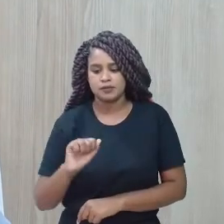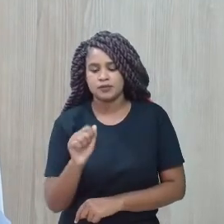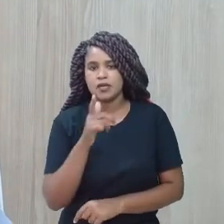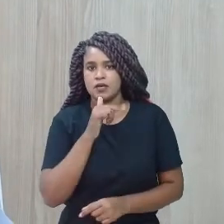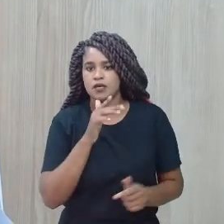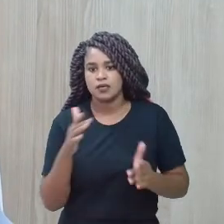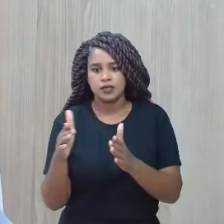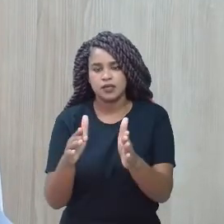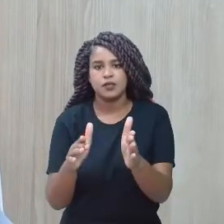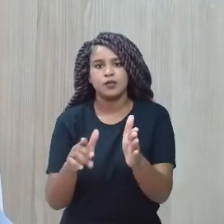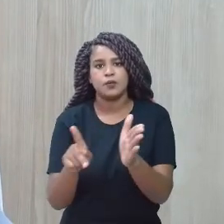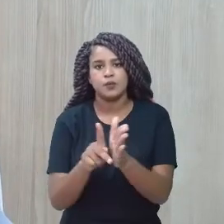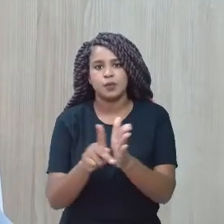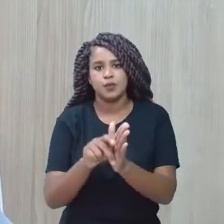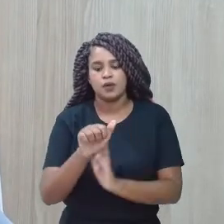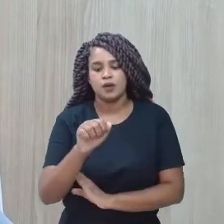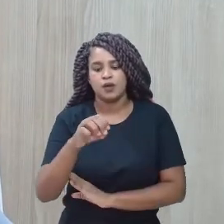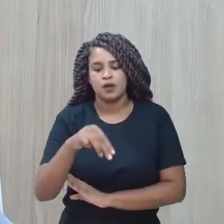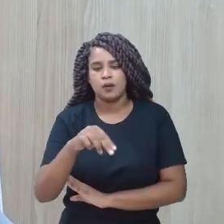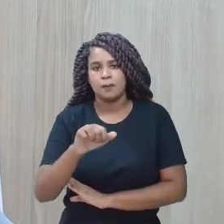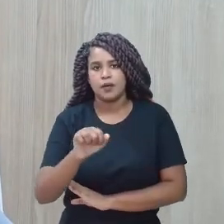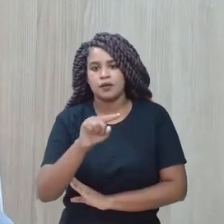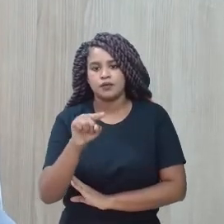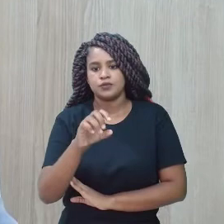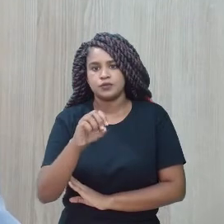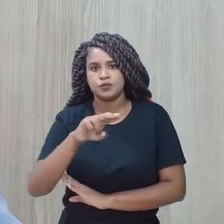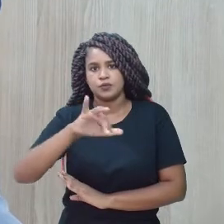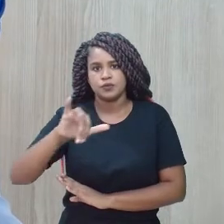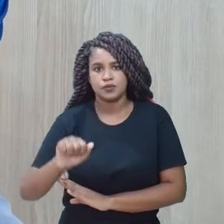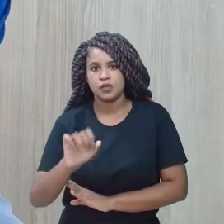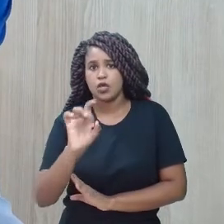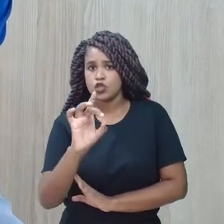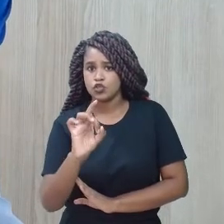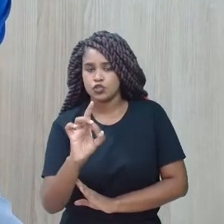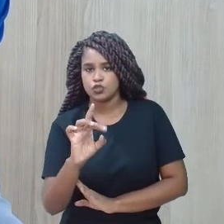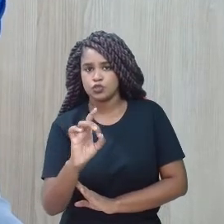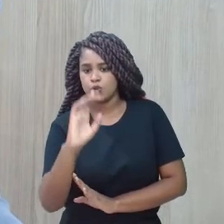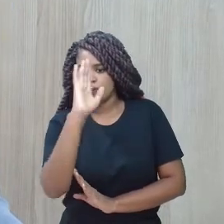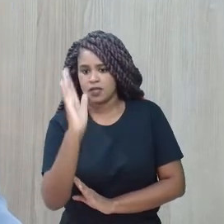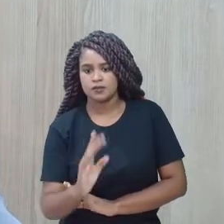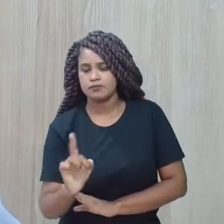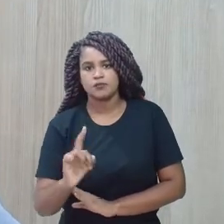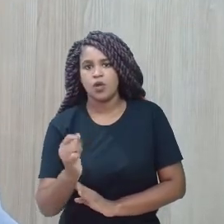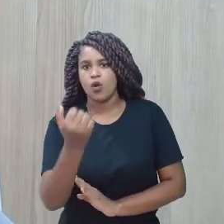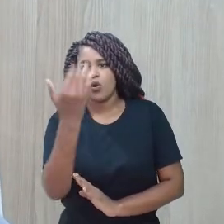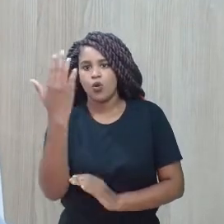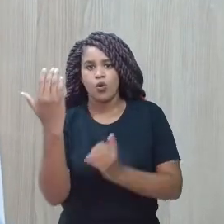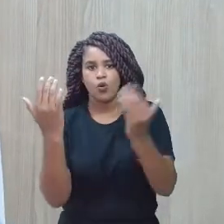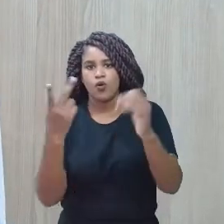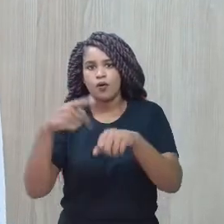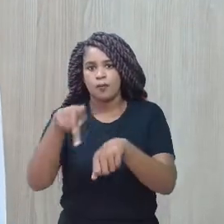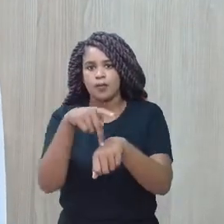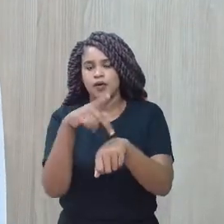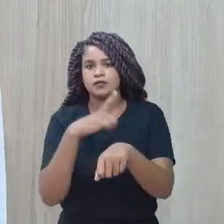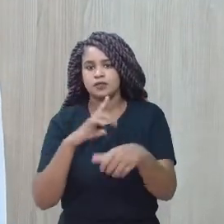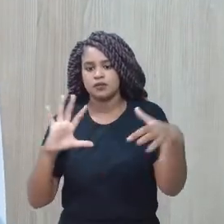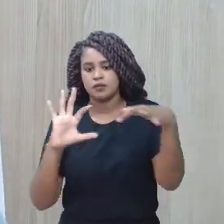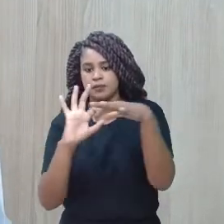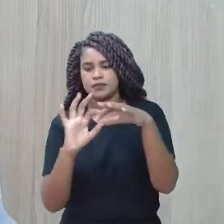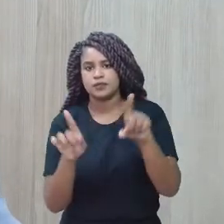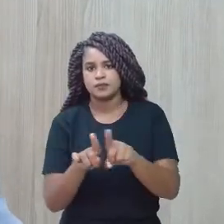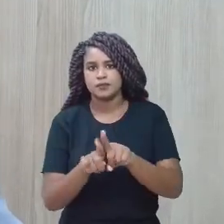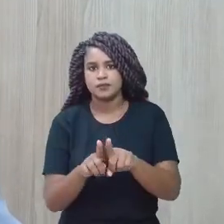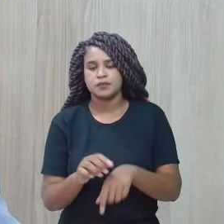rio Amazonas, né? Que a gente sabe que ela não é só do nosso queridíssimo território brasileiro, né? Uhum. Que temos lá aquele principal, rapaz,